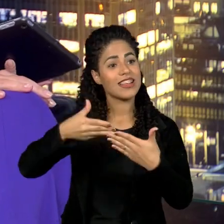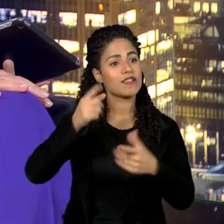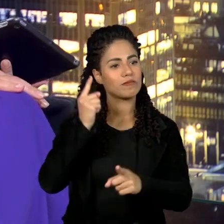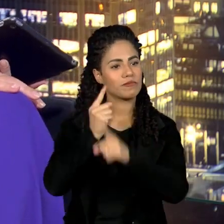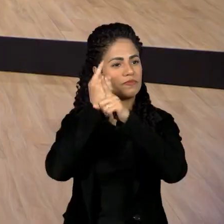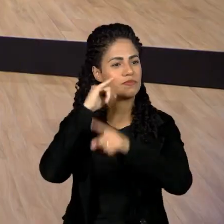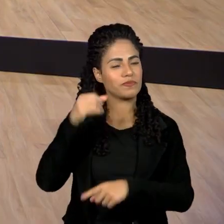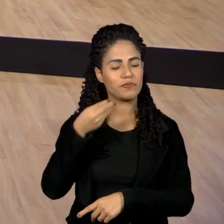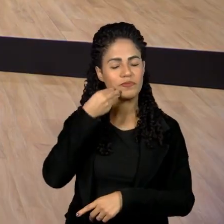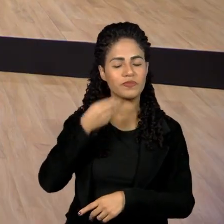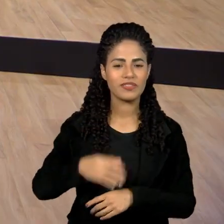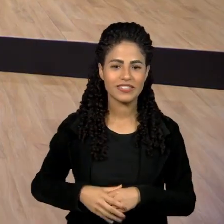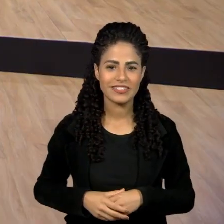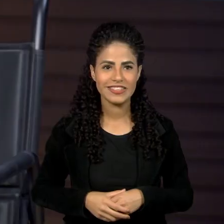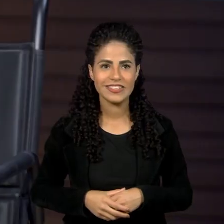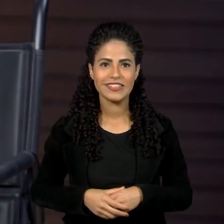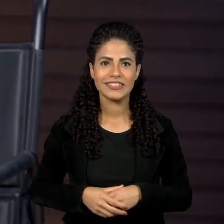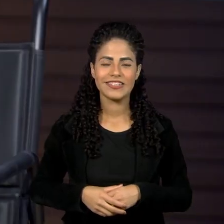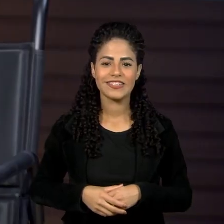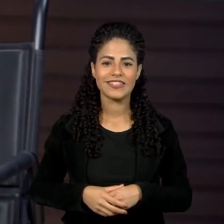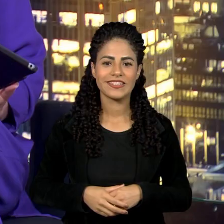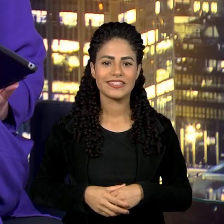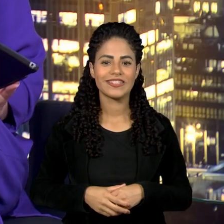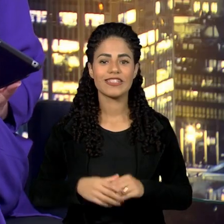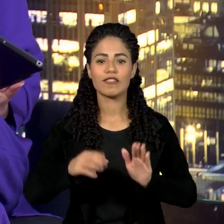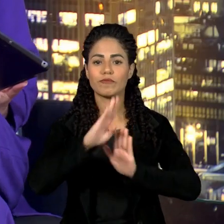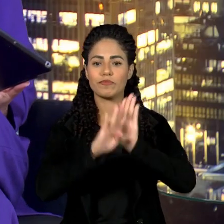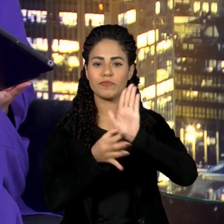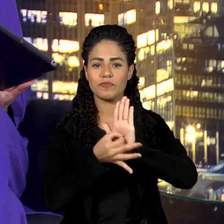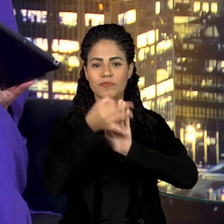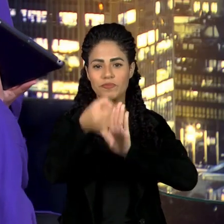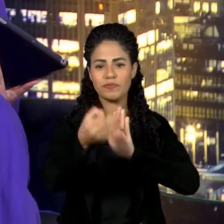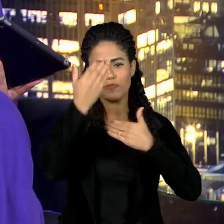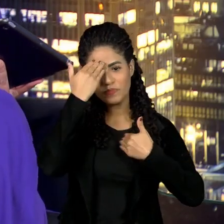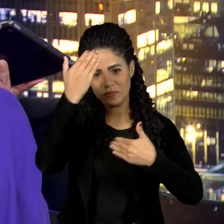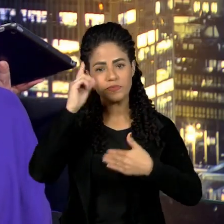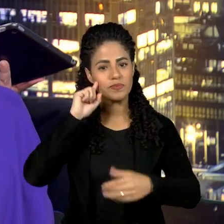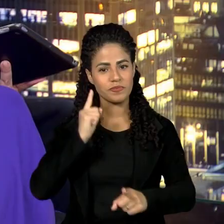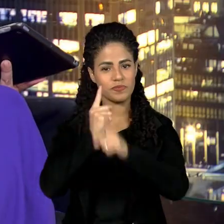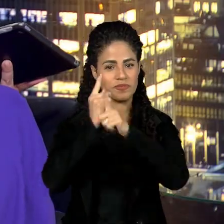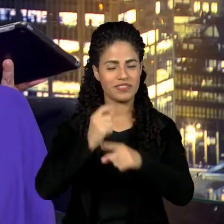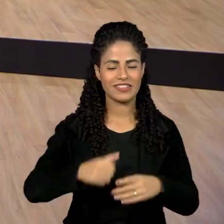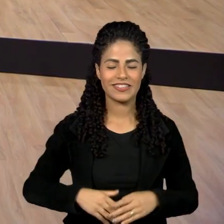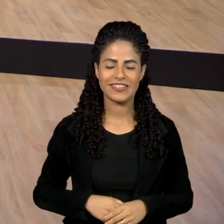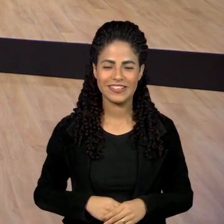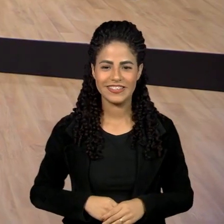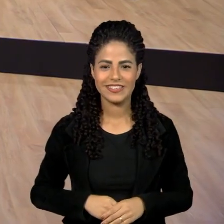oportunidade. Obrigada. O Opinião fica por aqui. Obrigada pela sua companhia e até a próxima.